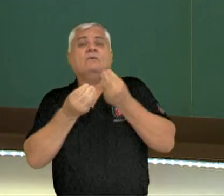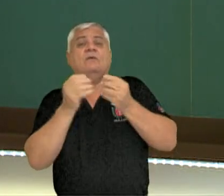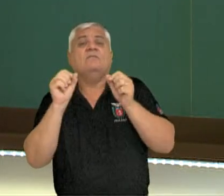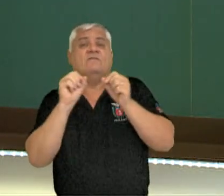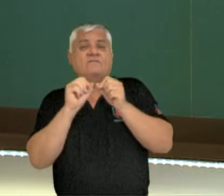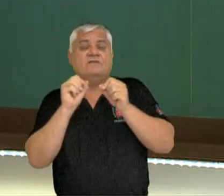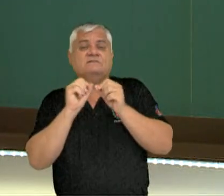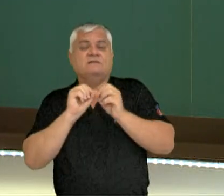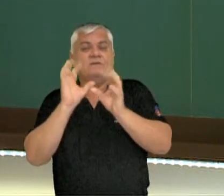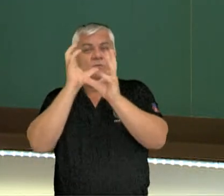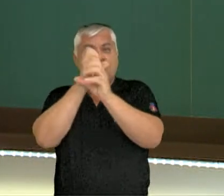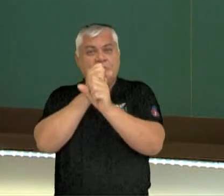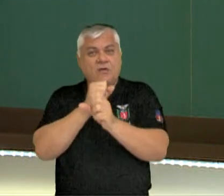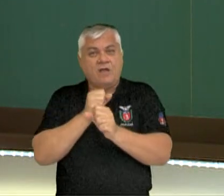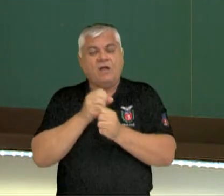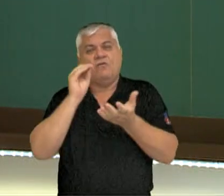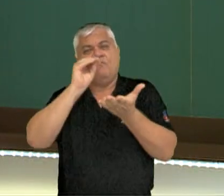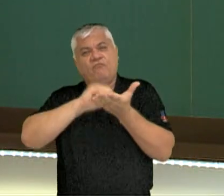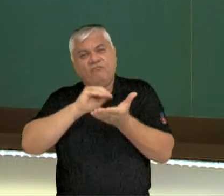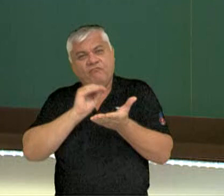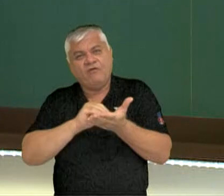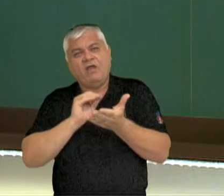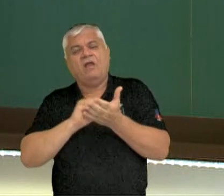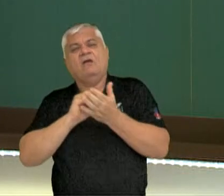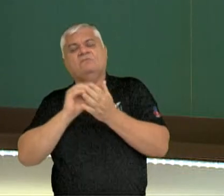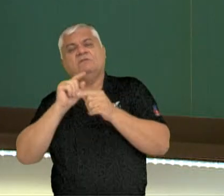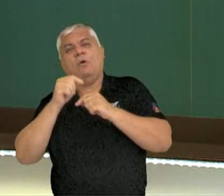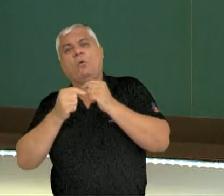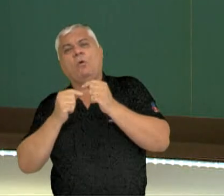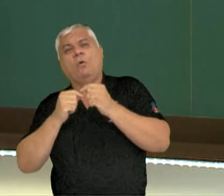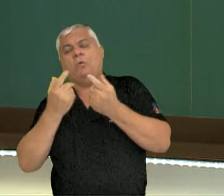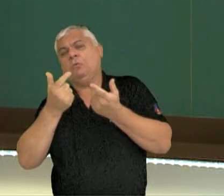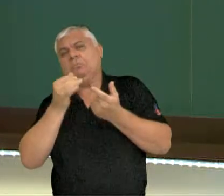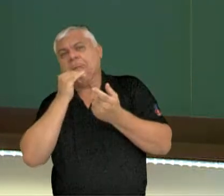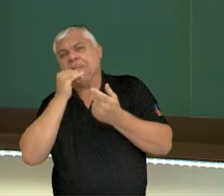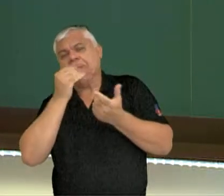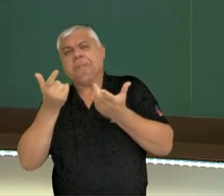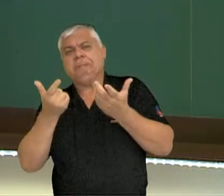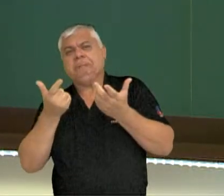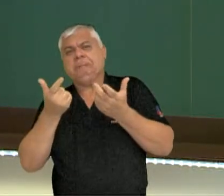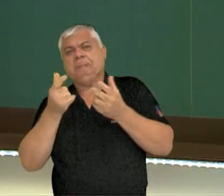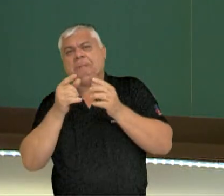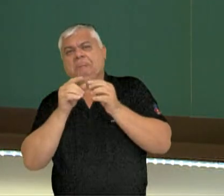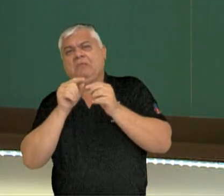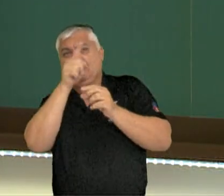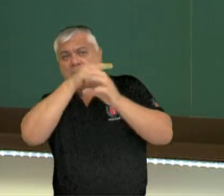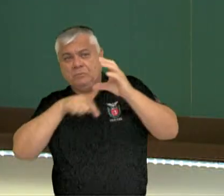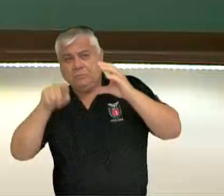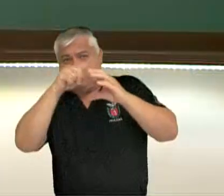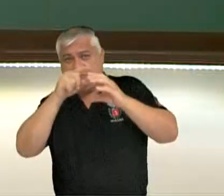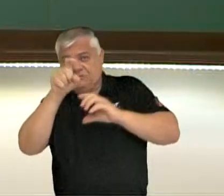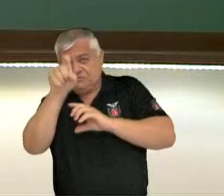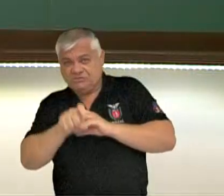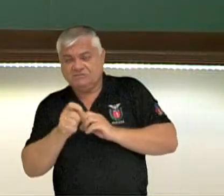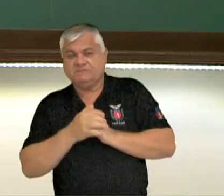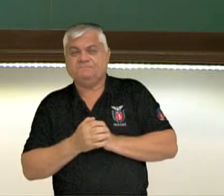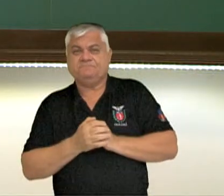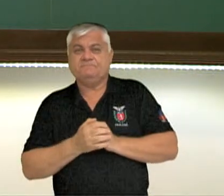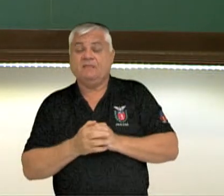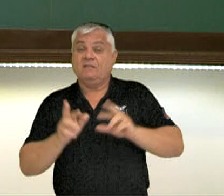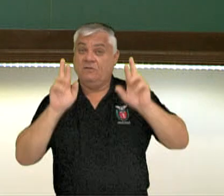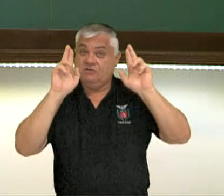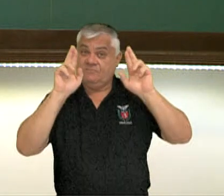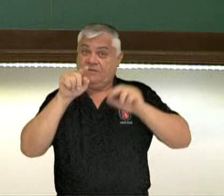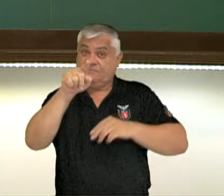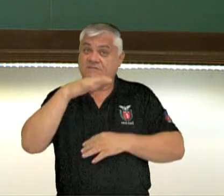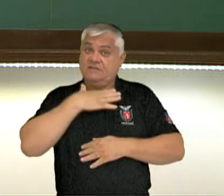fazer esse cálculo olhando quanto que falta, quanto que passou do ângulo que se relaciona no eixo X. Então, eu realmente espero